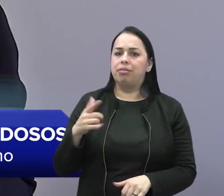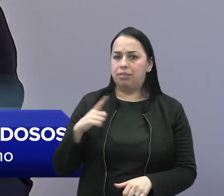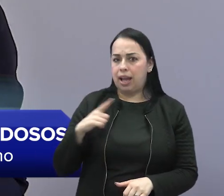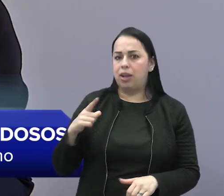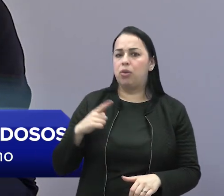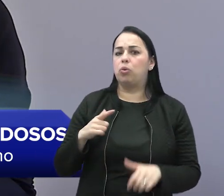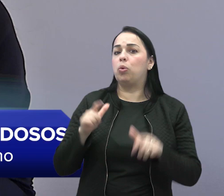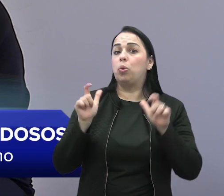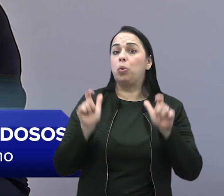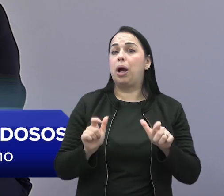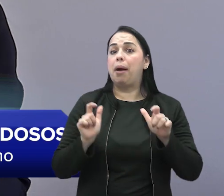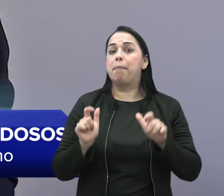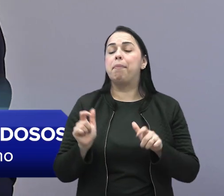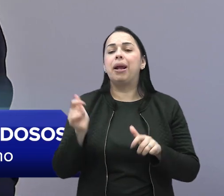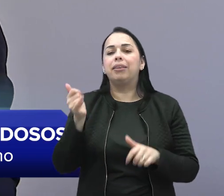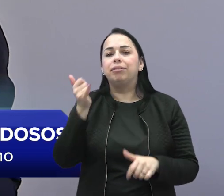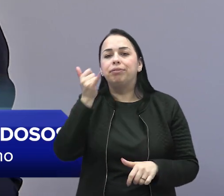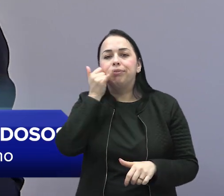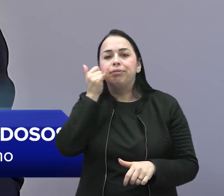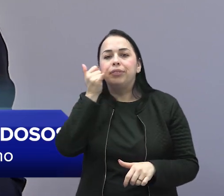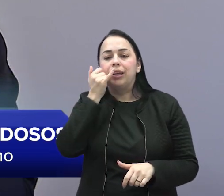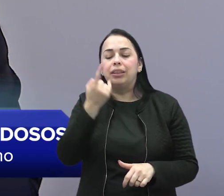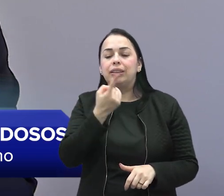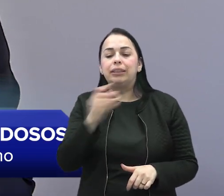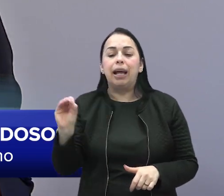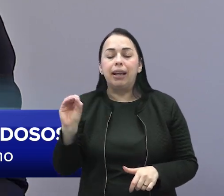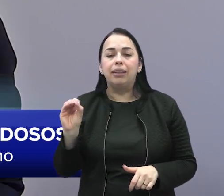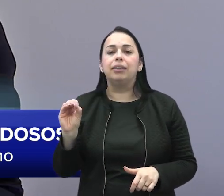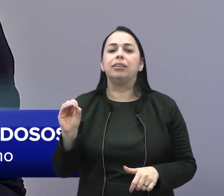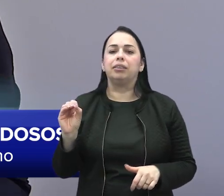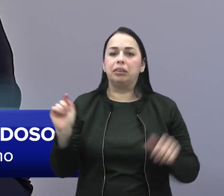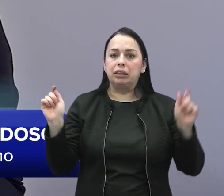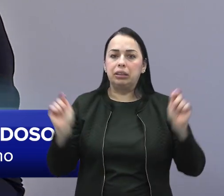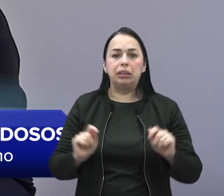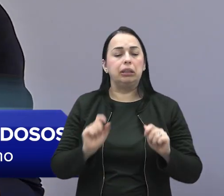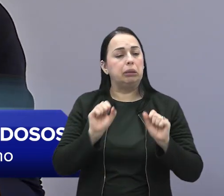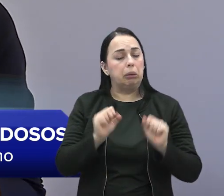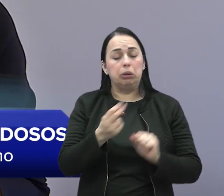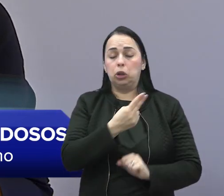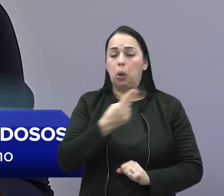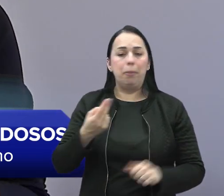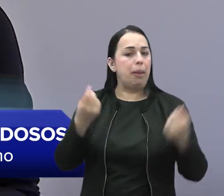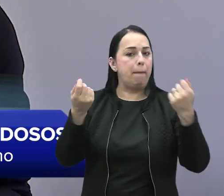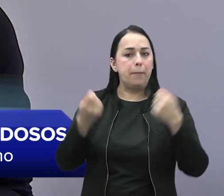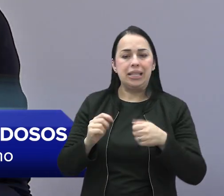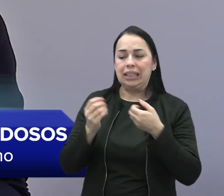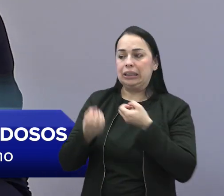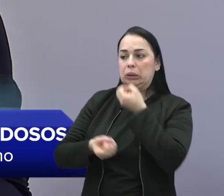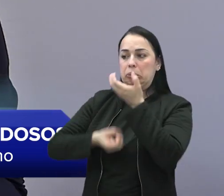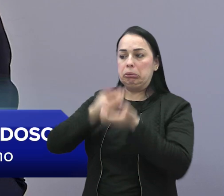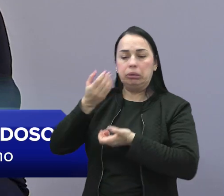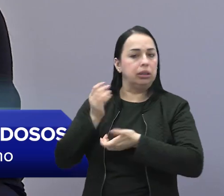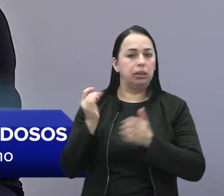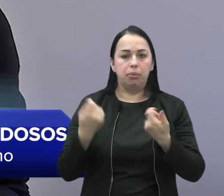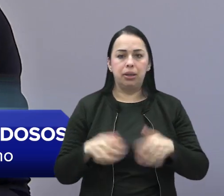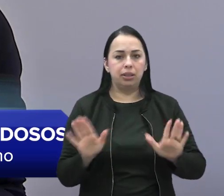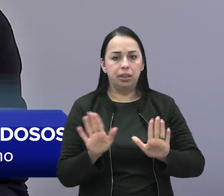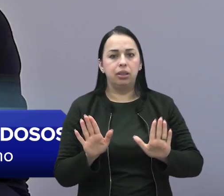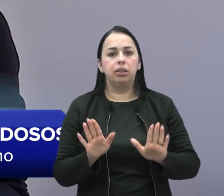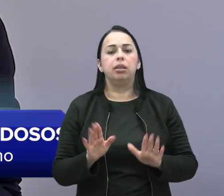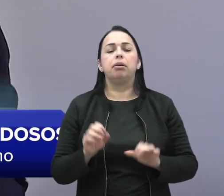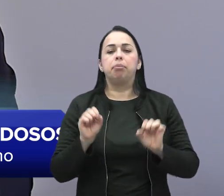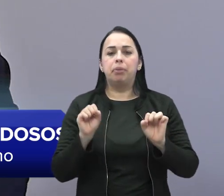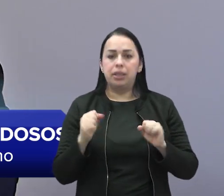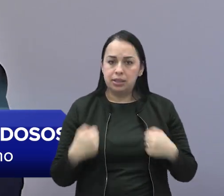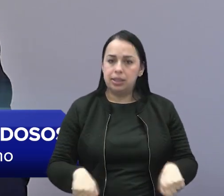100, como a Pérola falou, é um canal de denúncia anônima. Também não deixe de prestar queixa, né?